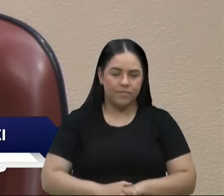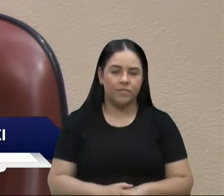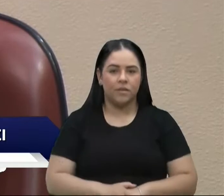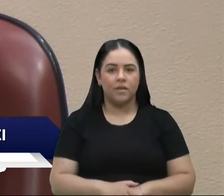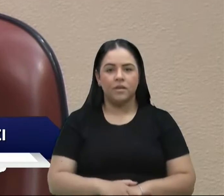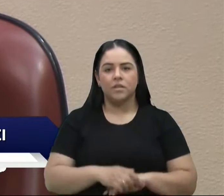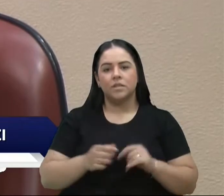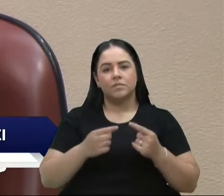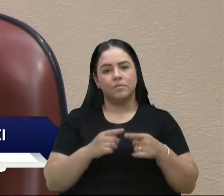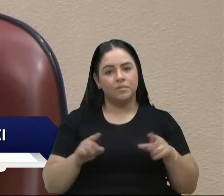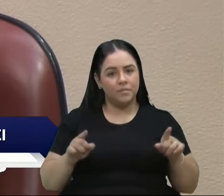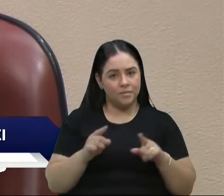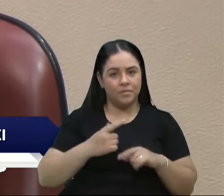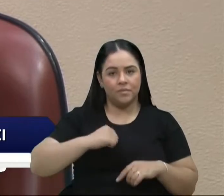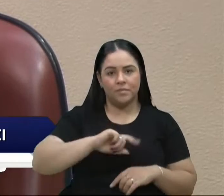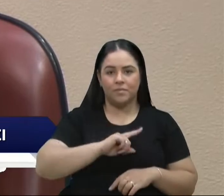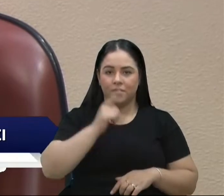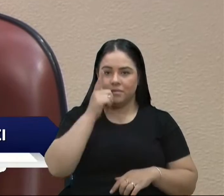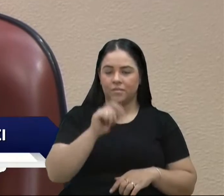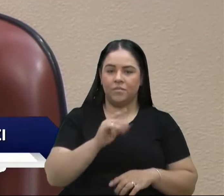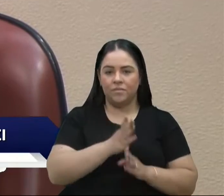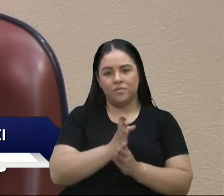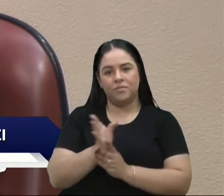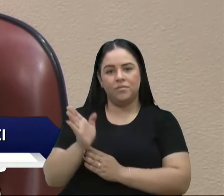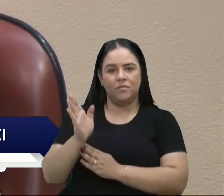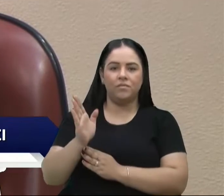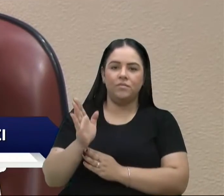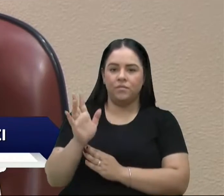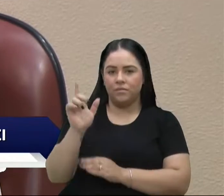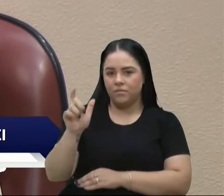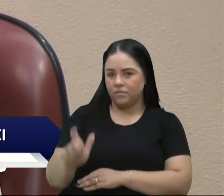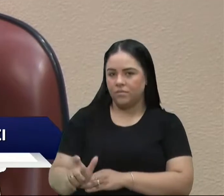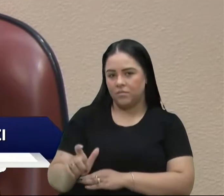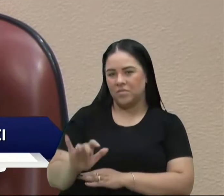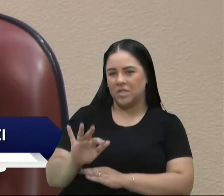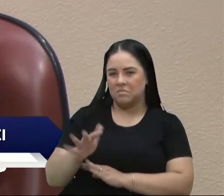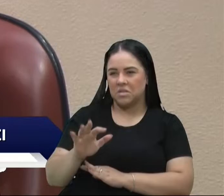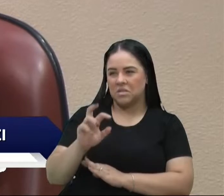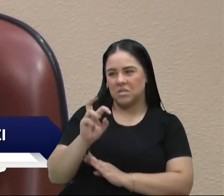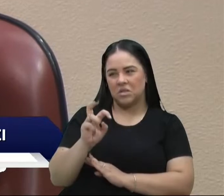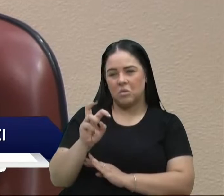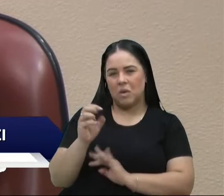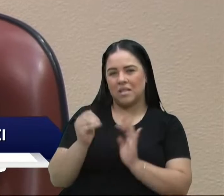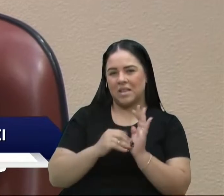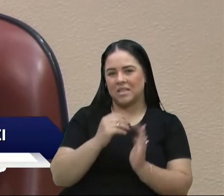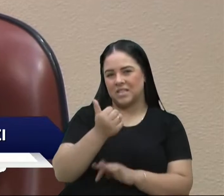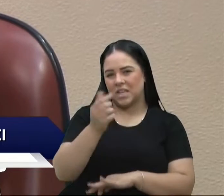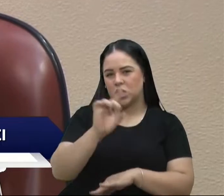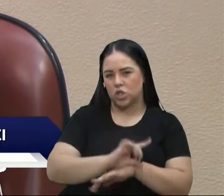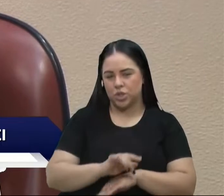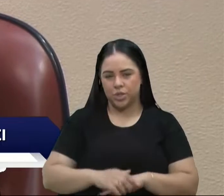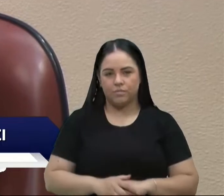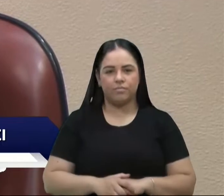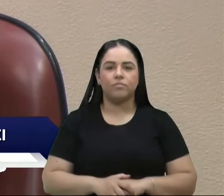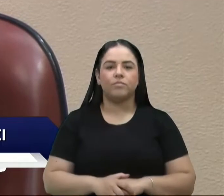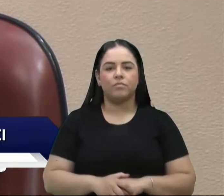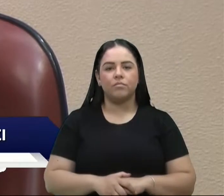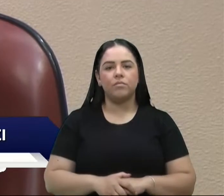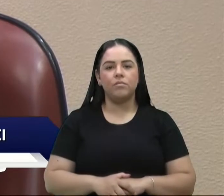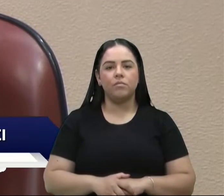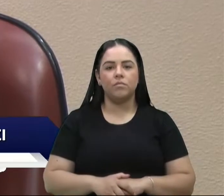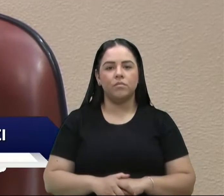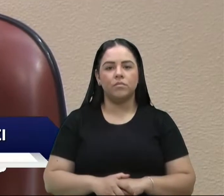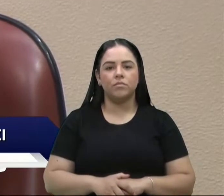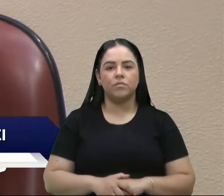de regra, a gente tem conseguido dar o encaminhamento para esses pacientes numa média de 5 a 6 dias.